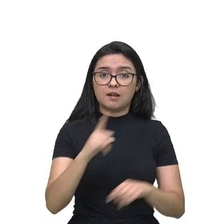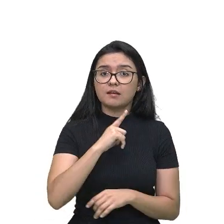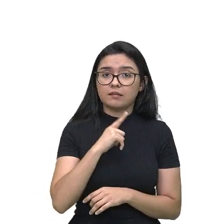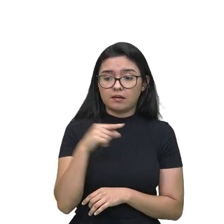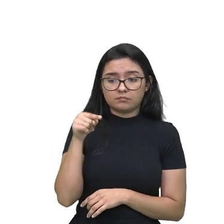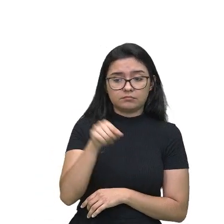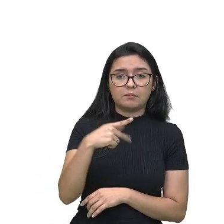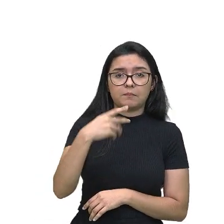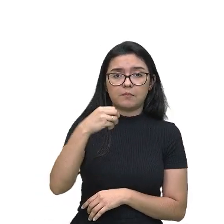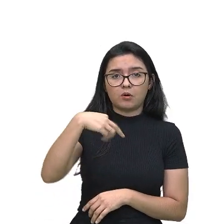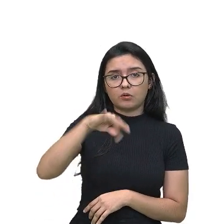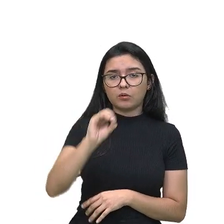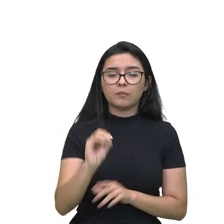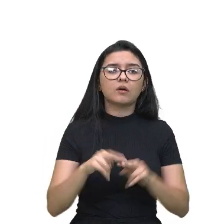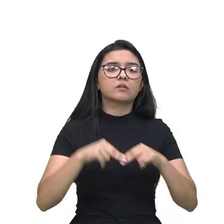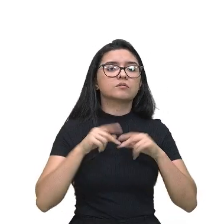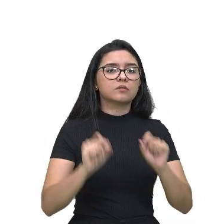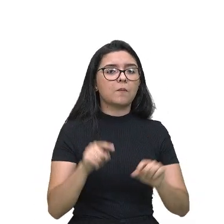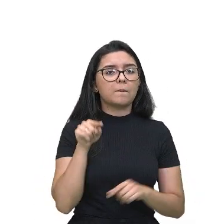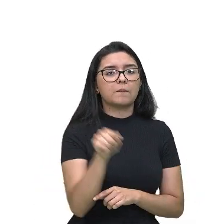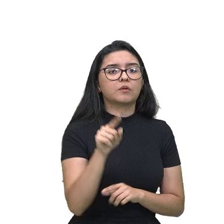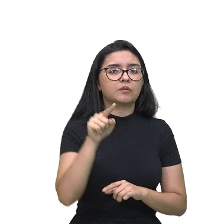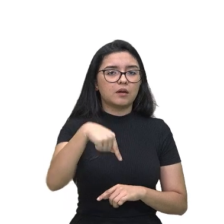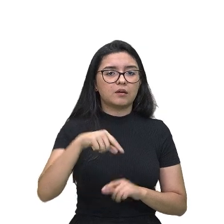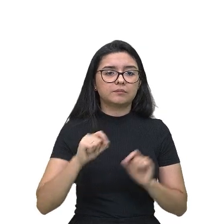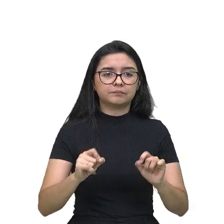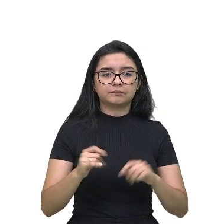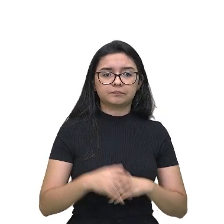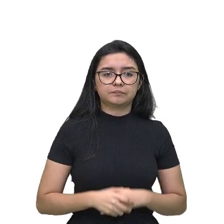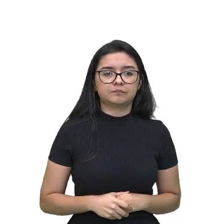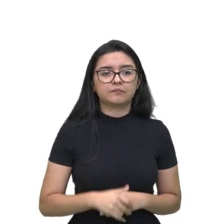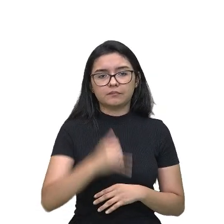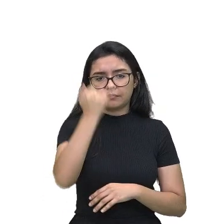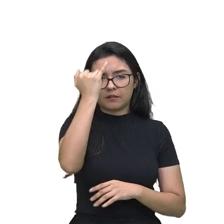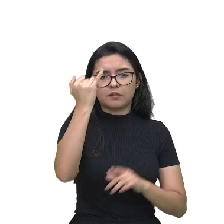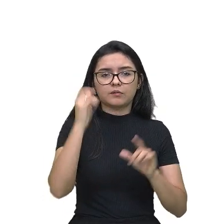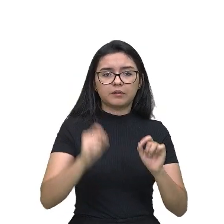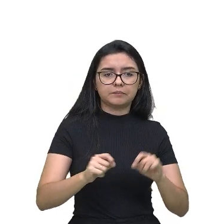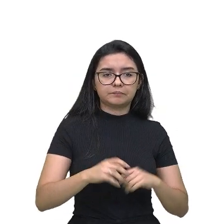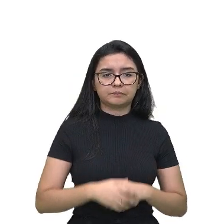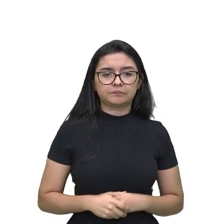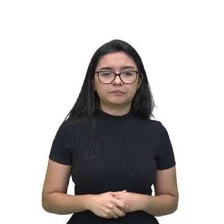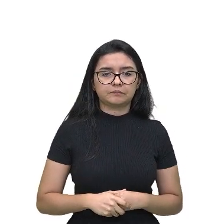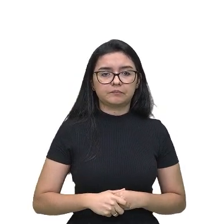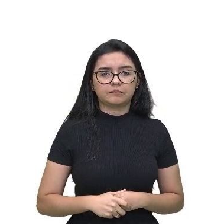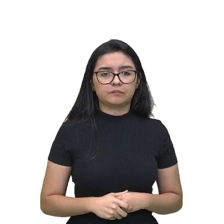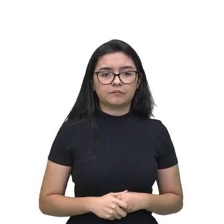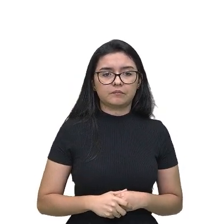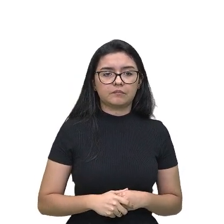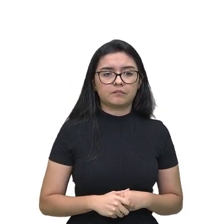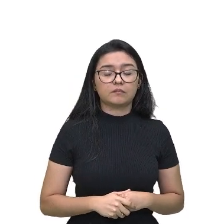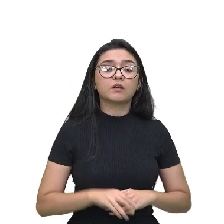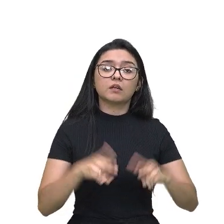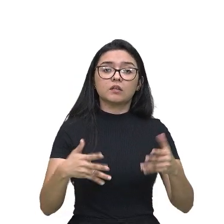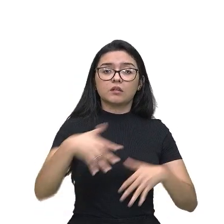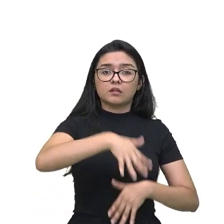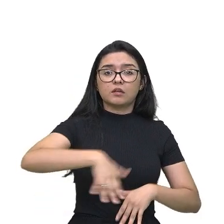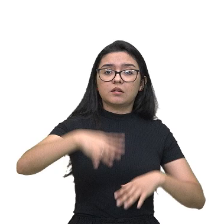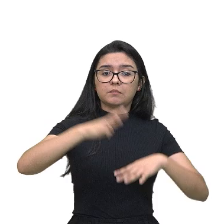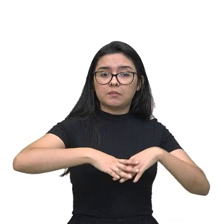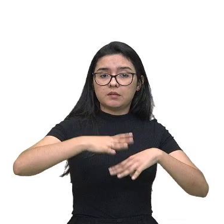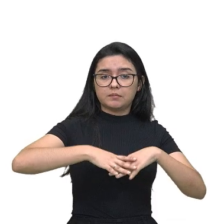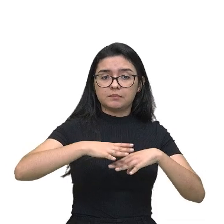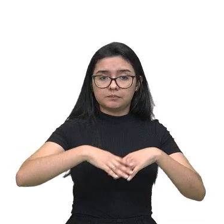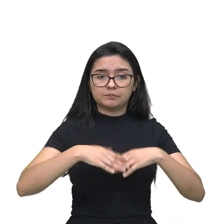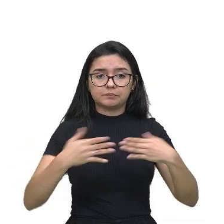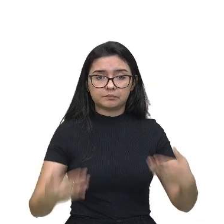tá bom? Por quê? Porque um ponto, ele é uma ideia intuitiva que é aceita, olha, em matemática diz o seguinte, ó,